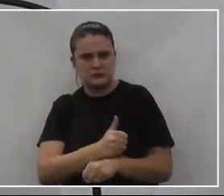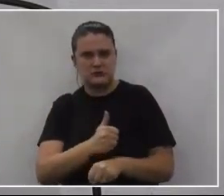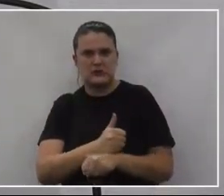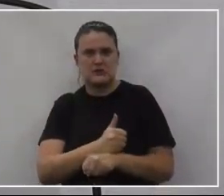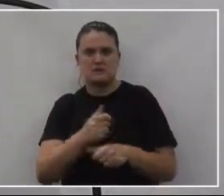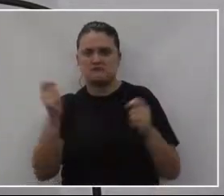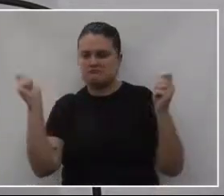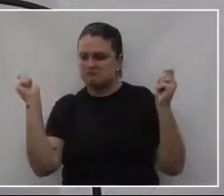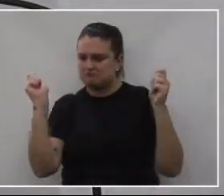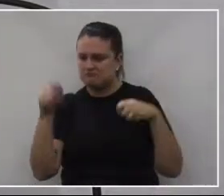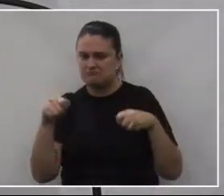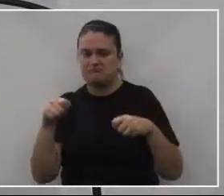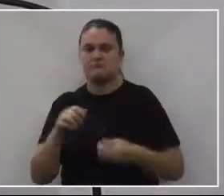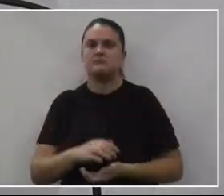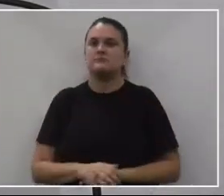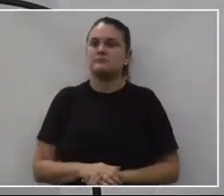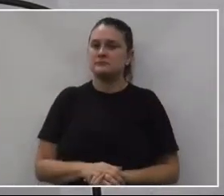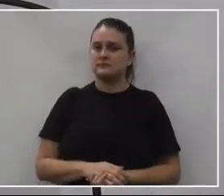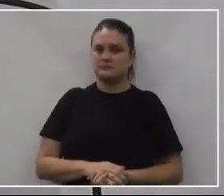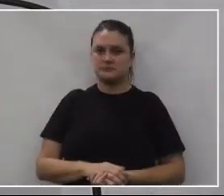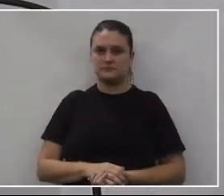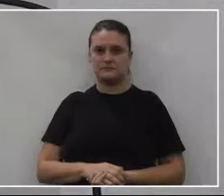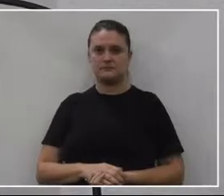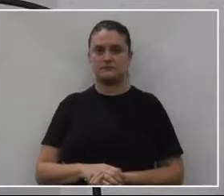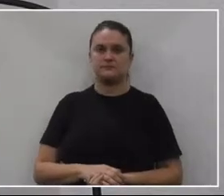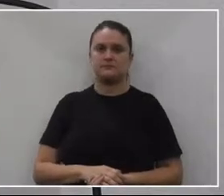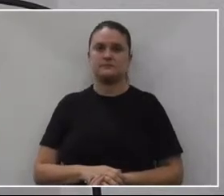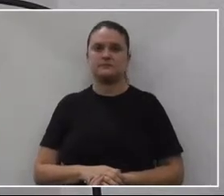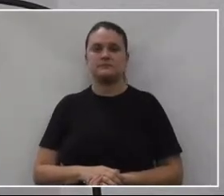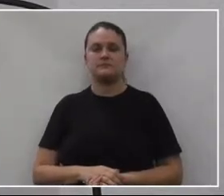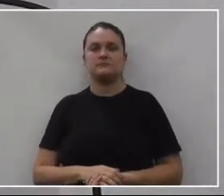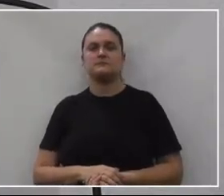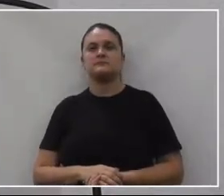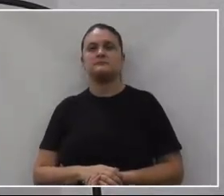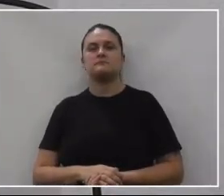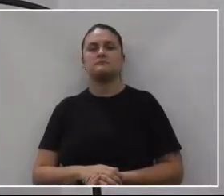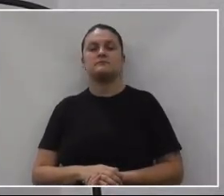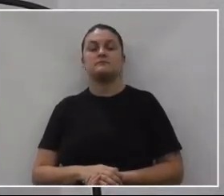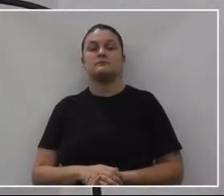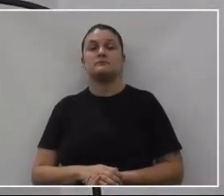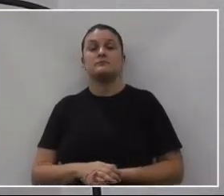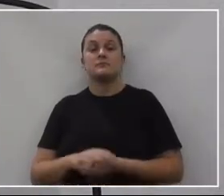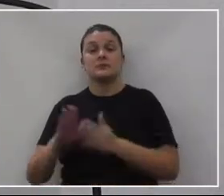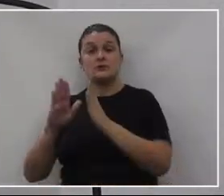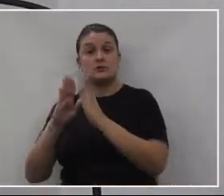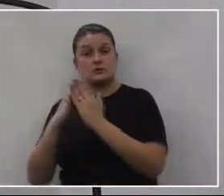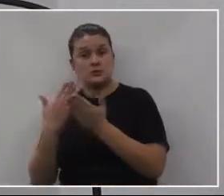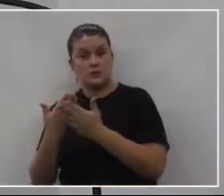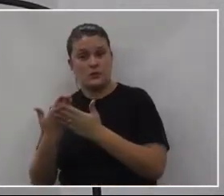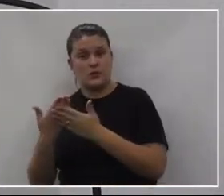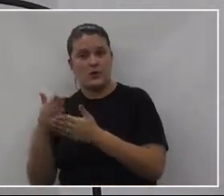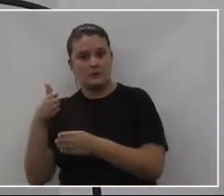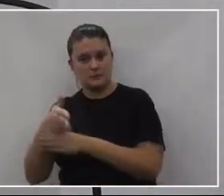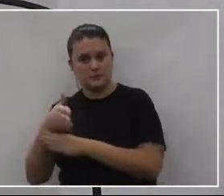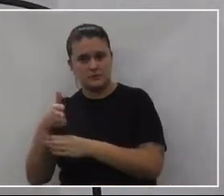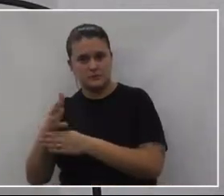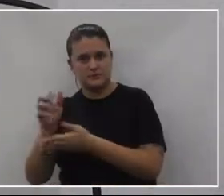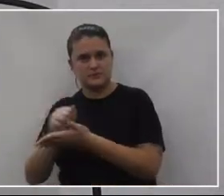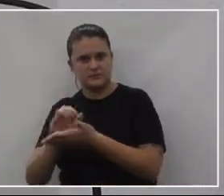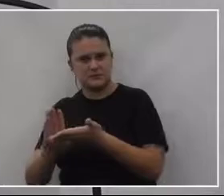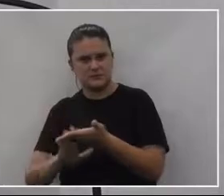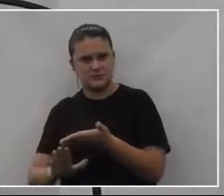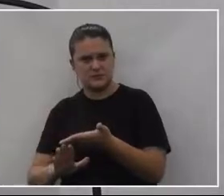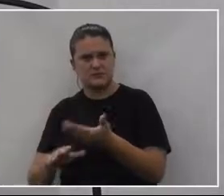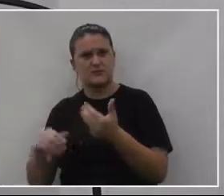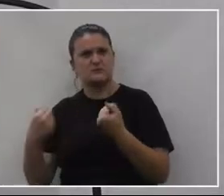com uma capacitação ali muito qualificada para prestar serviço de atendimento à população. E uma das escolas que participaria de atividades ali, ela teve